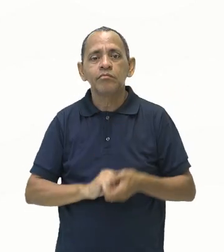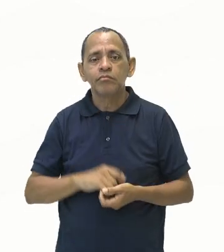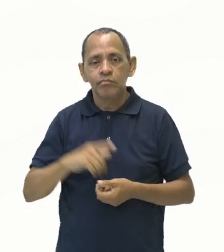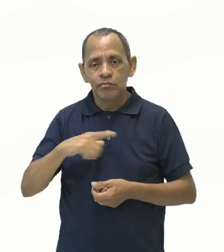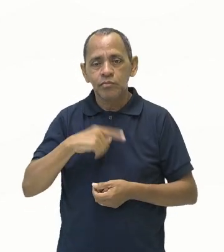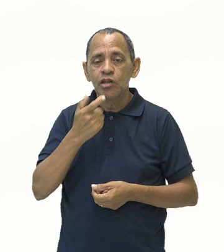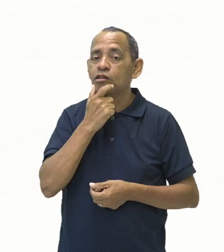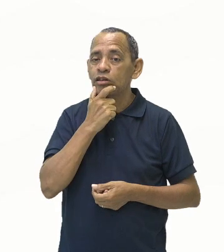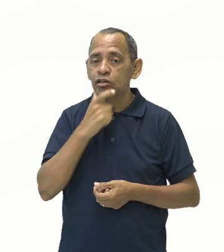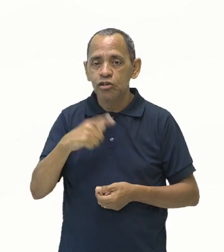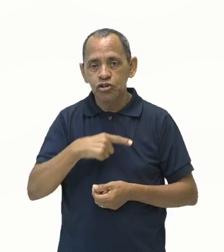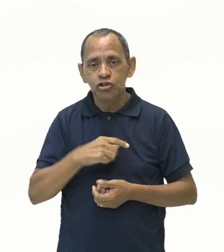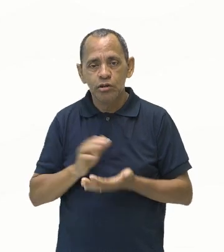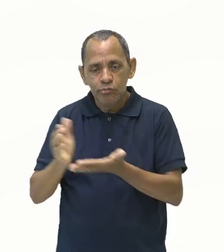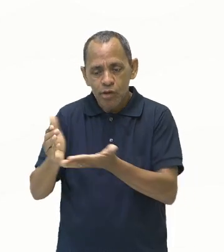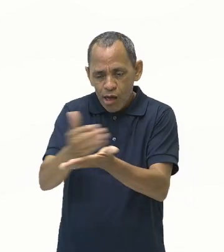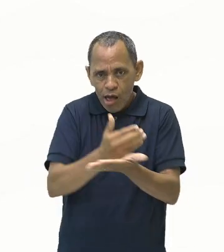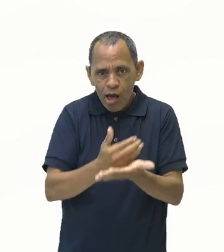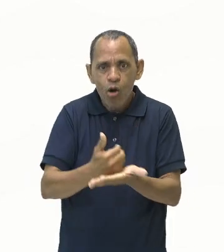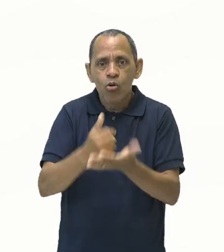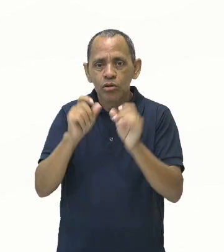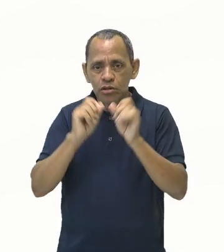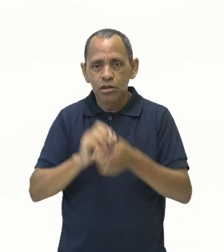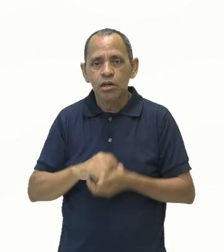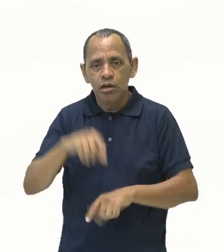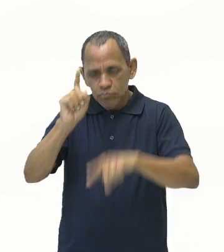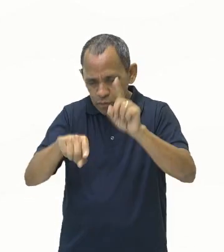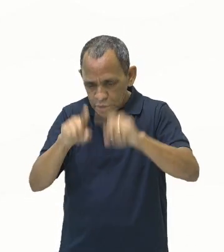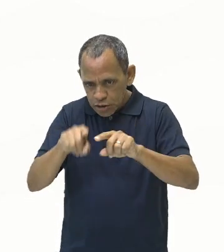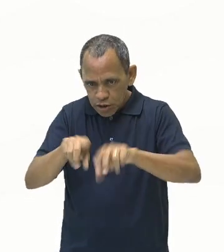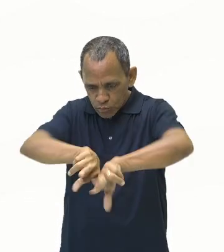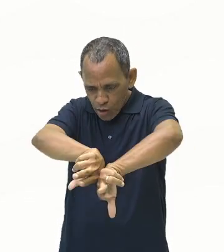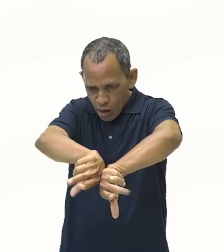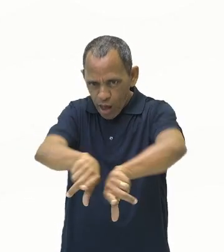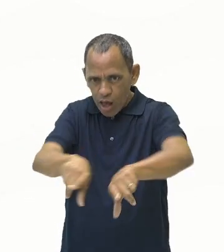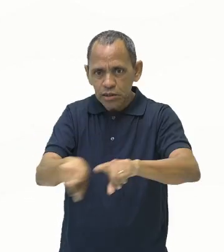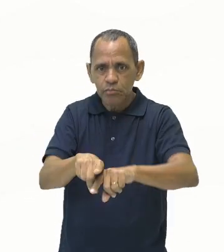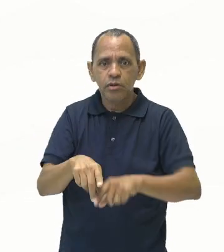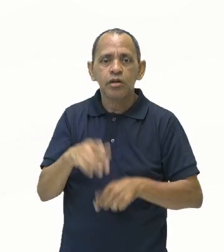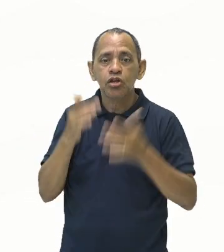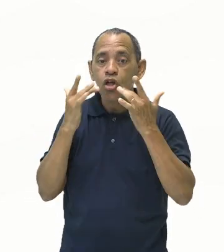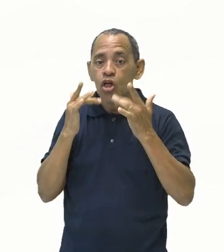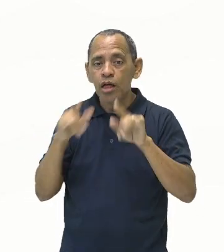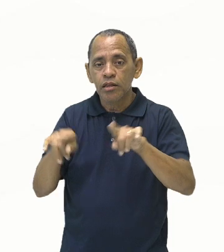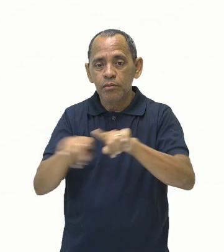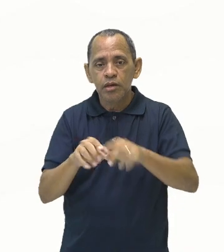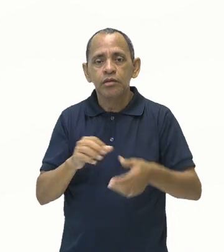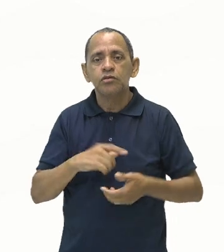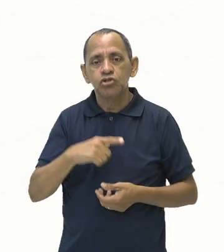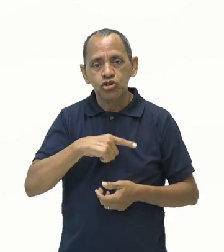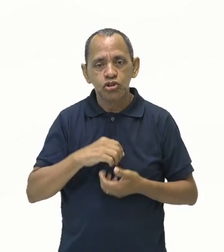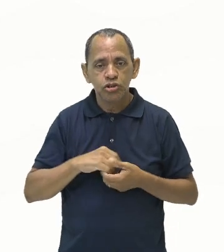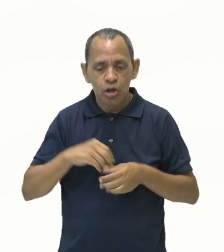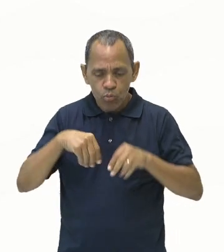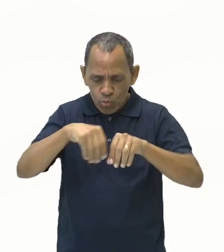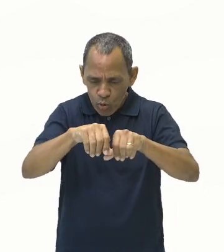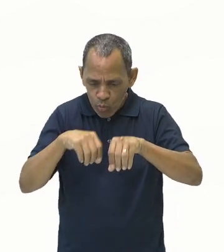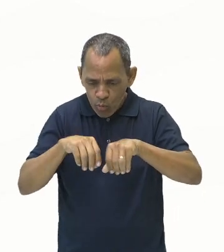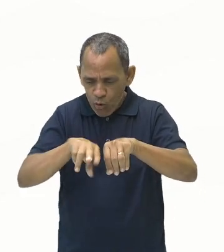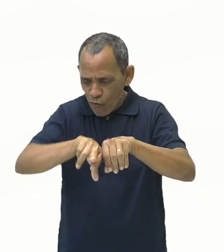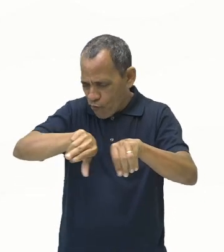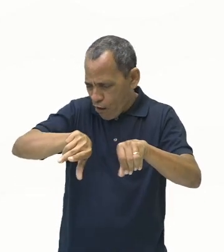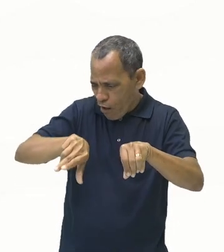naturais abundantes. Que recursos naturais são esses? A Inglaterra ela possuía minérios de ferro,